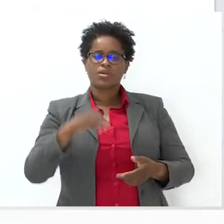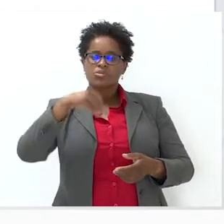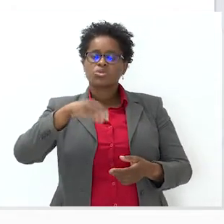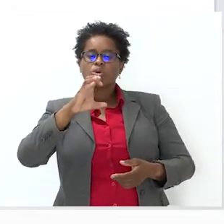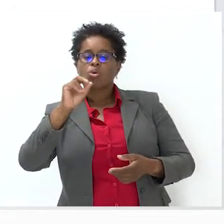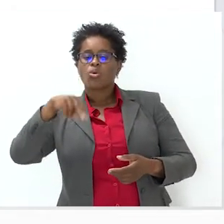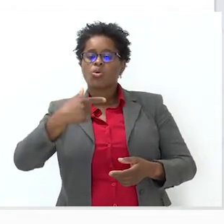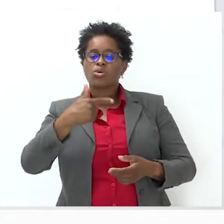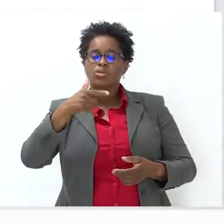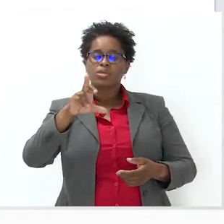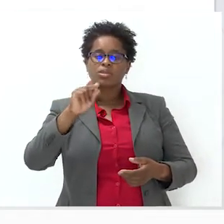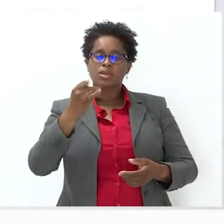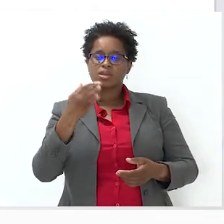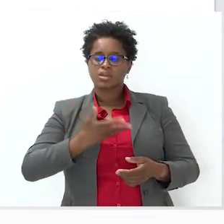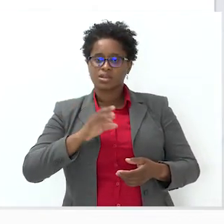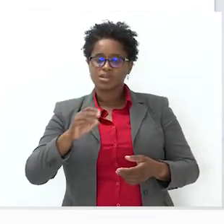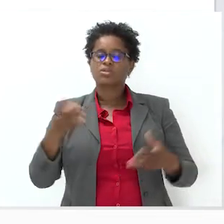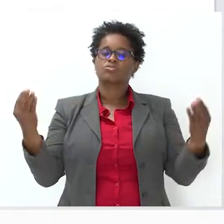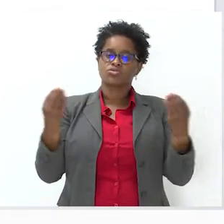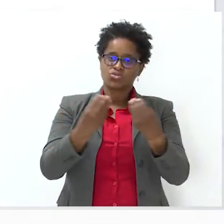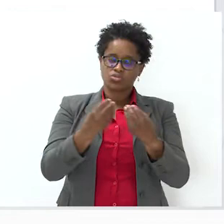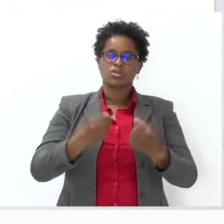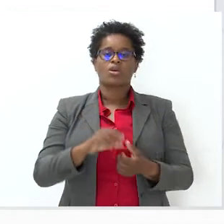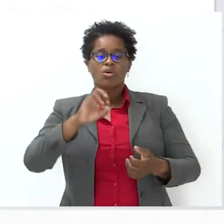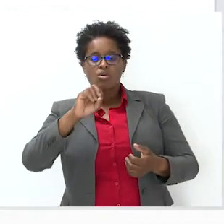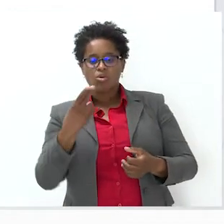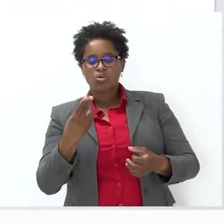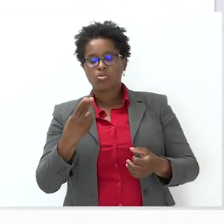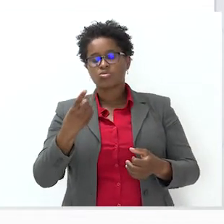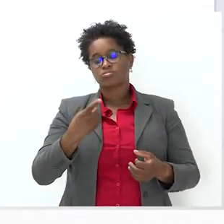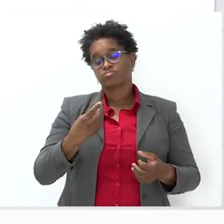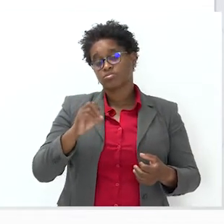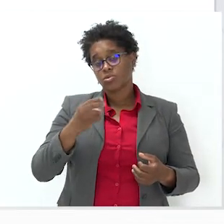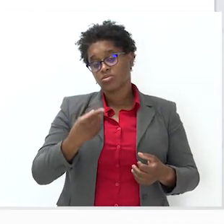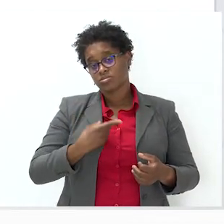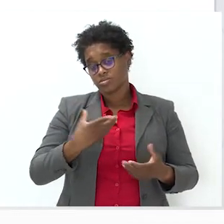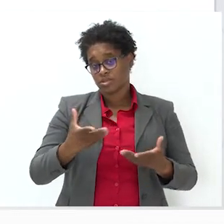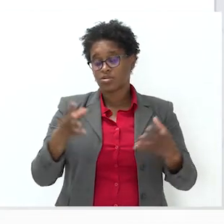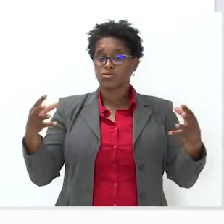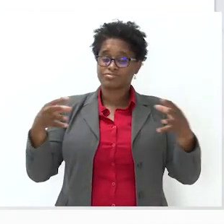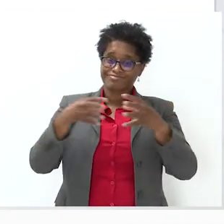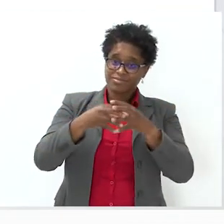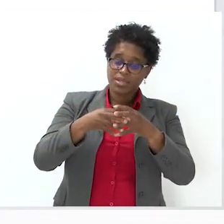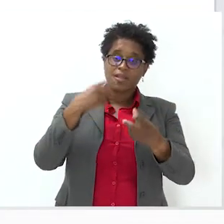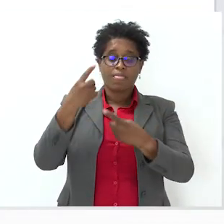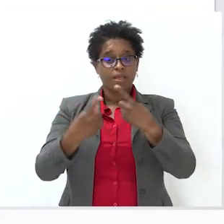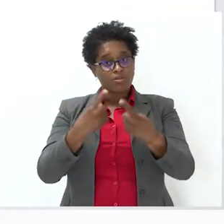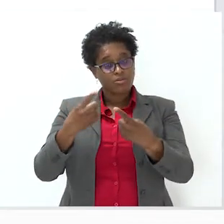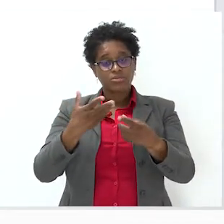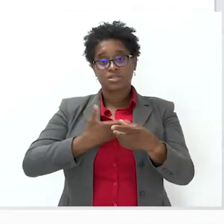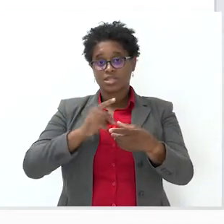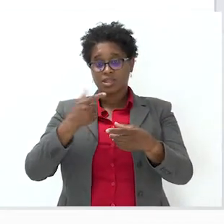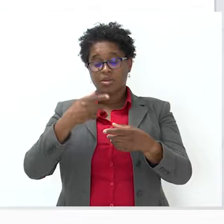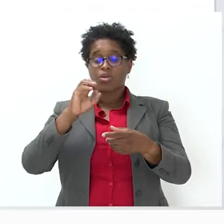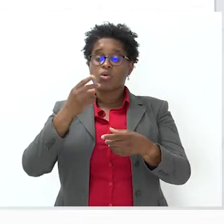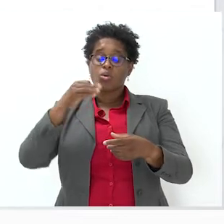Preposições contraídas são aquelas que se juntam, ou seja, se contraem com alguns determinantes de pronomes,